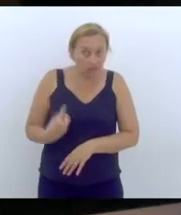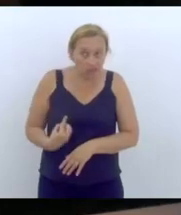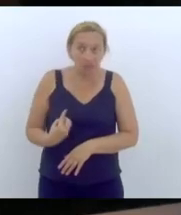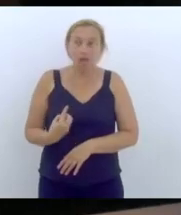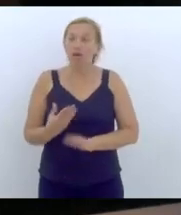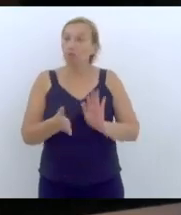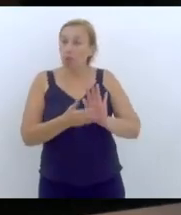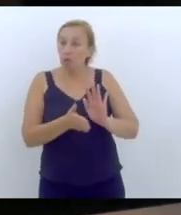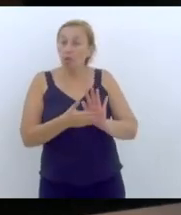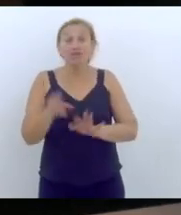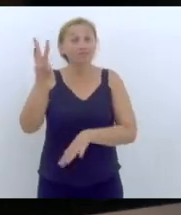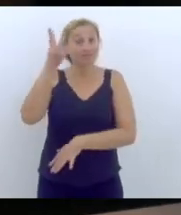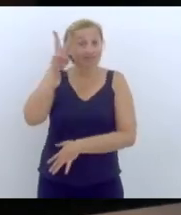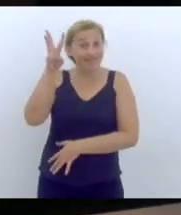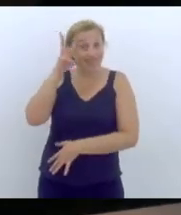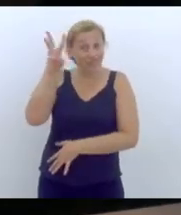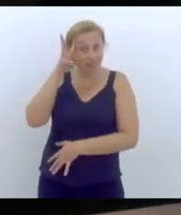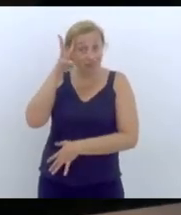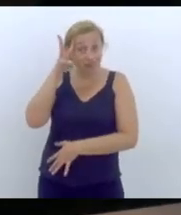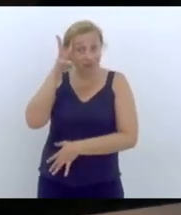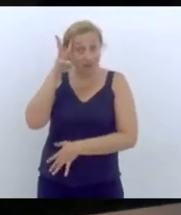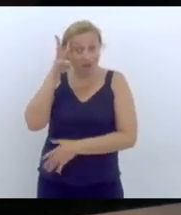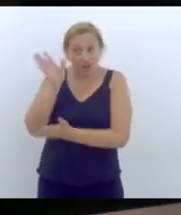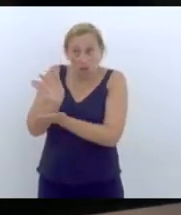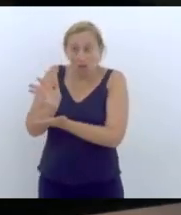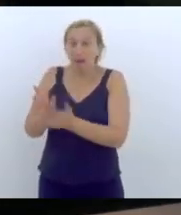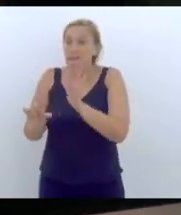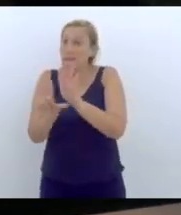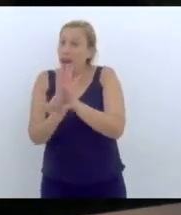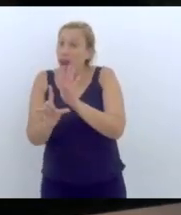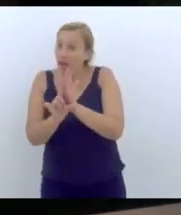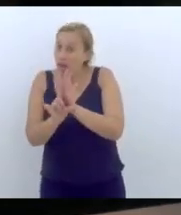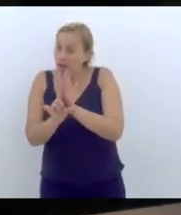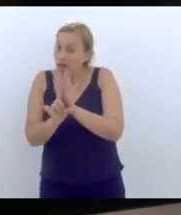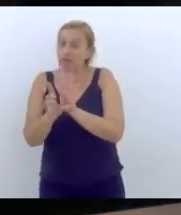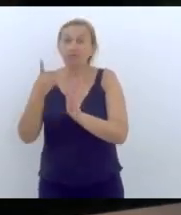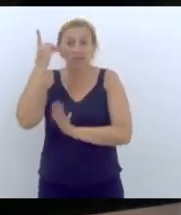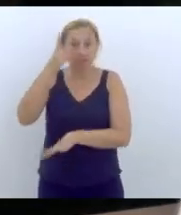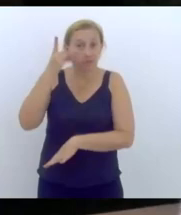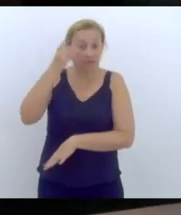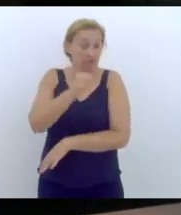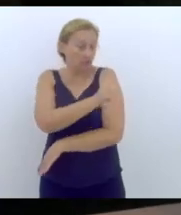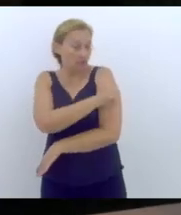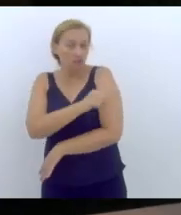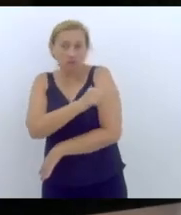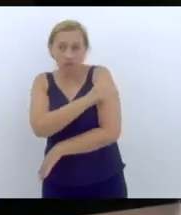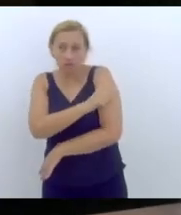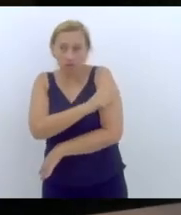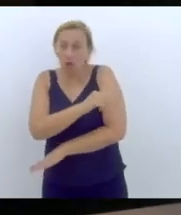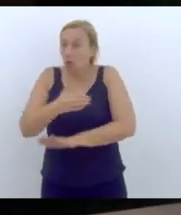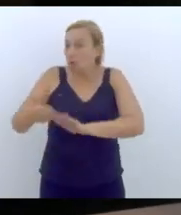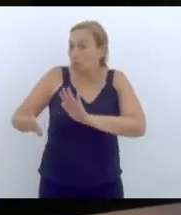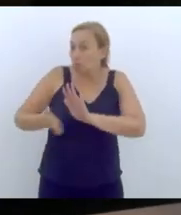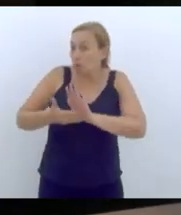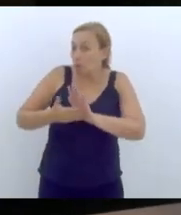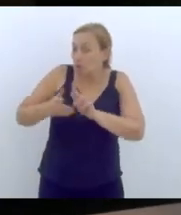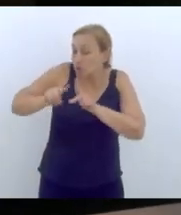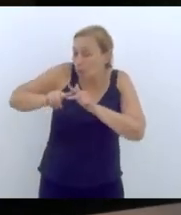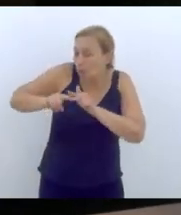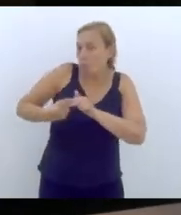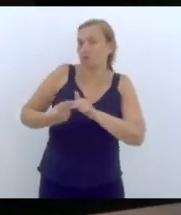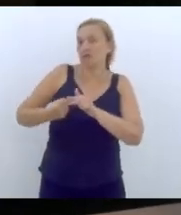Na terça-feira, ela pega a lei da deputada Rejane, propõe